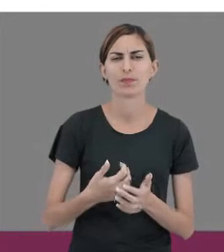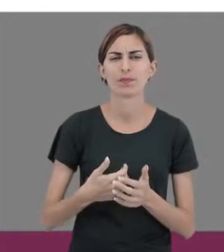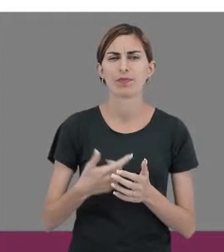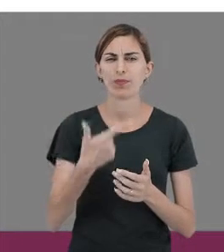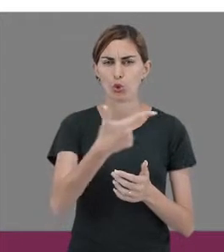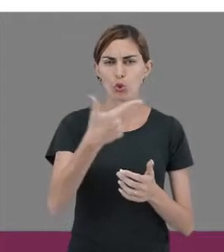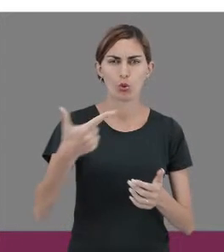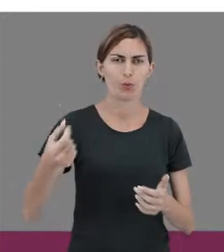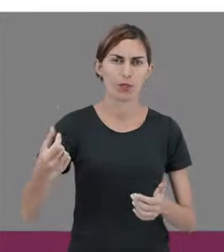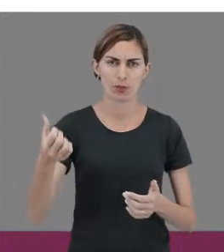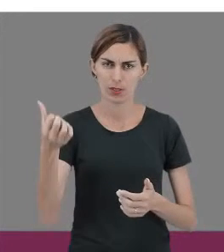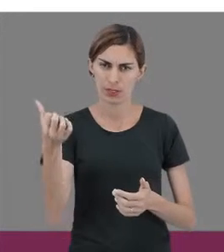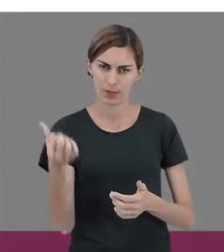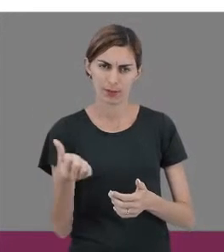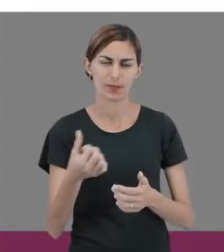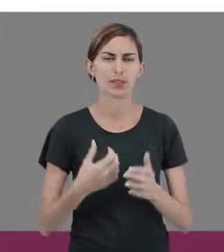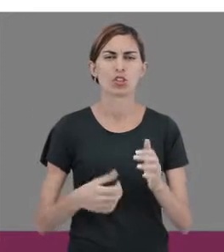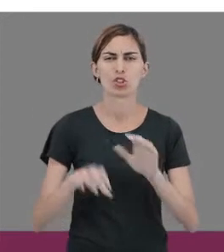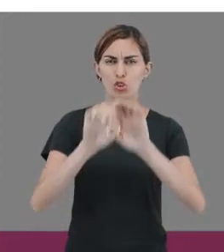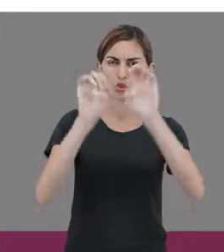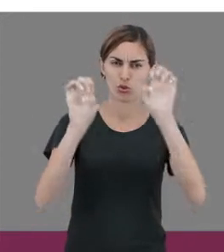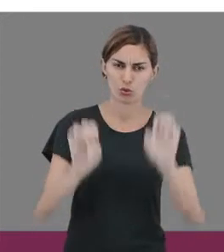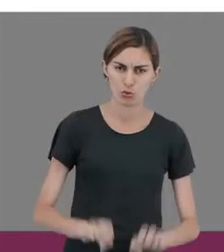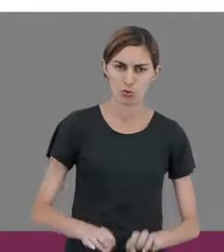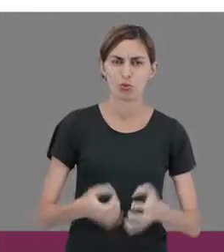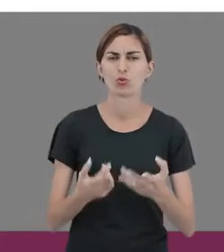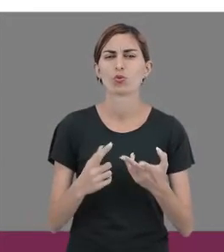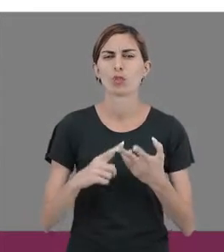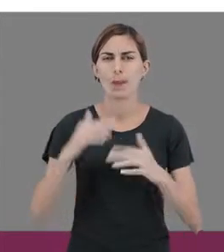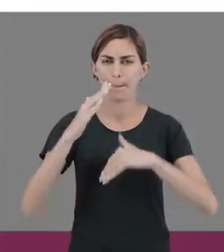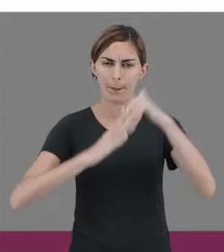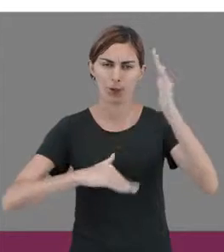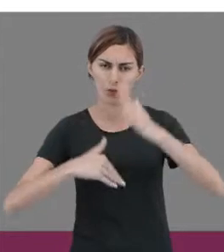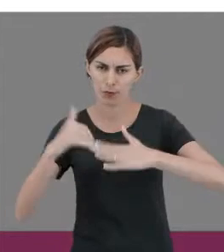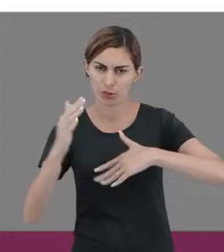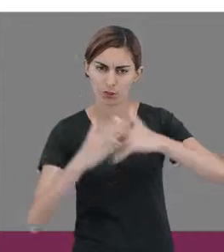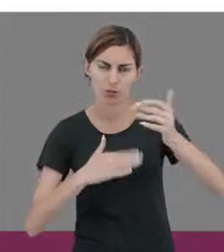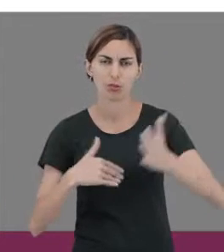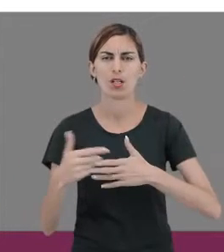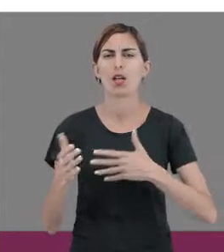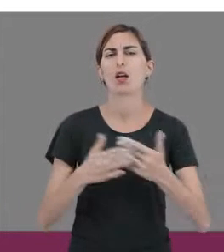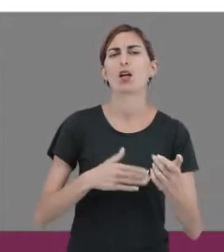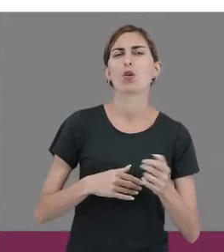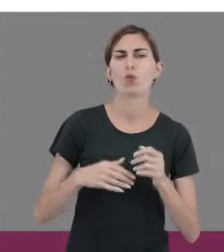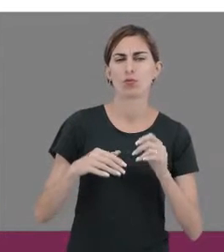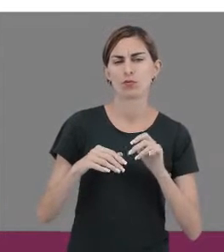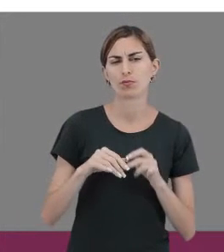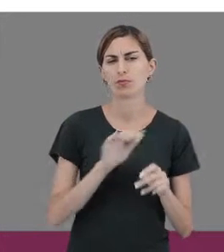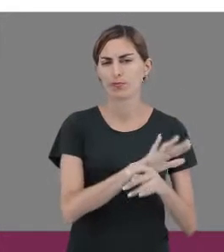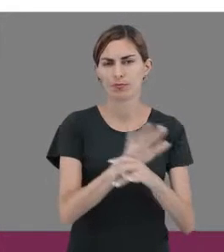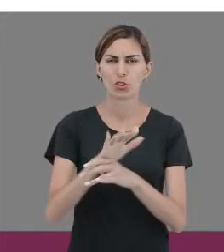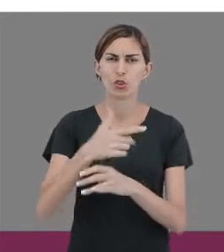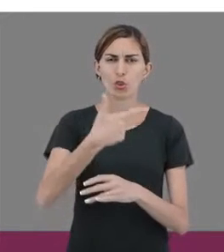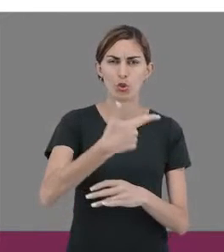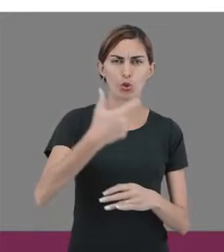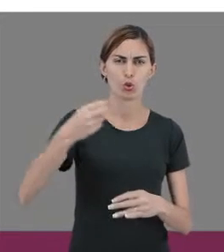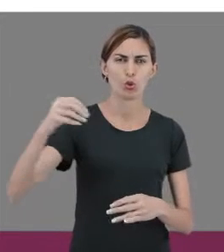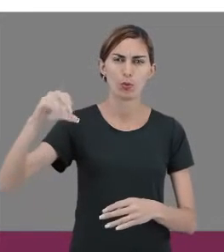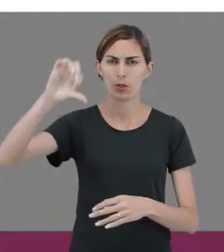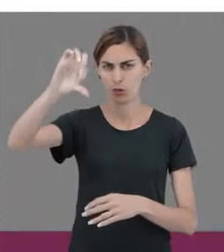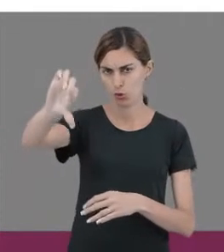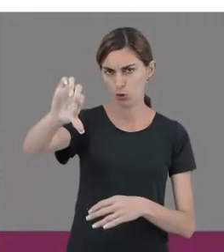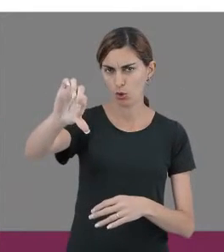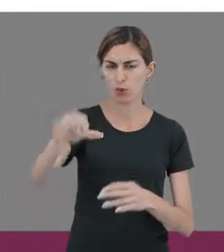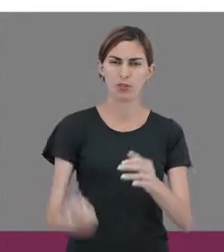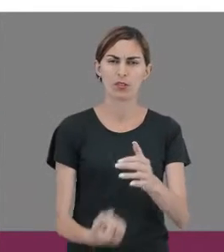a composição estrutural e de profissionais que compõem essa rede. Em 2009,